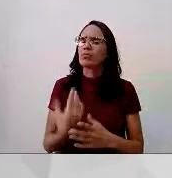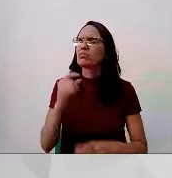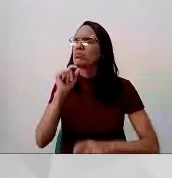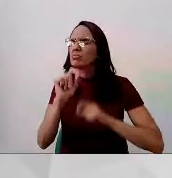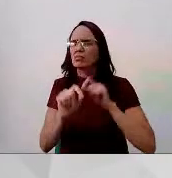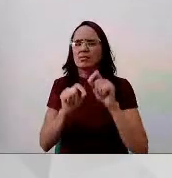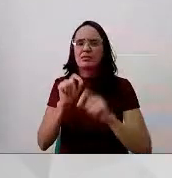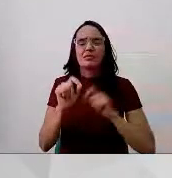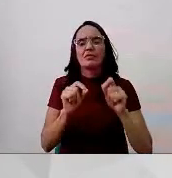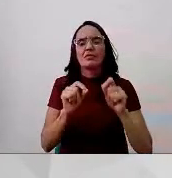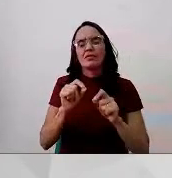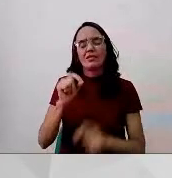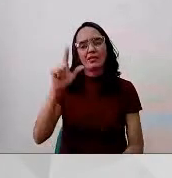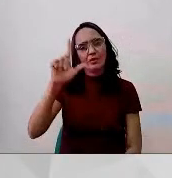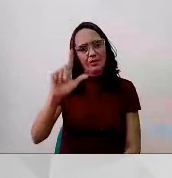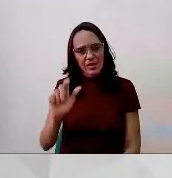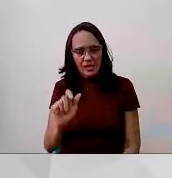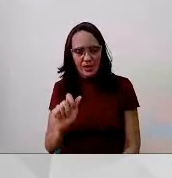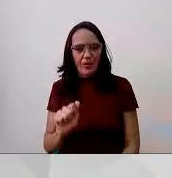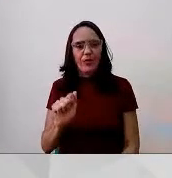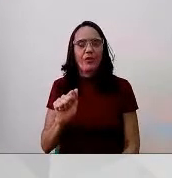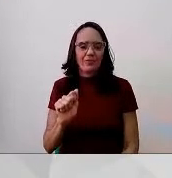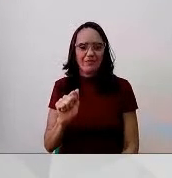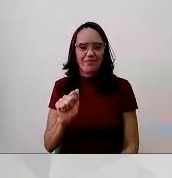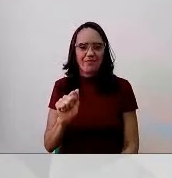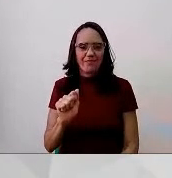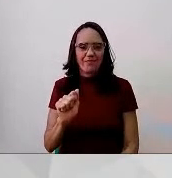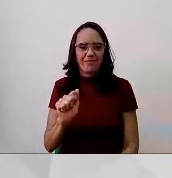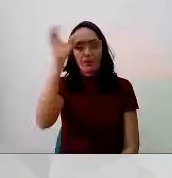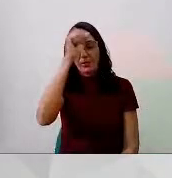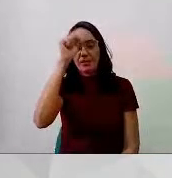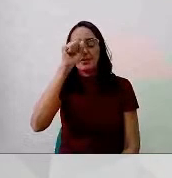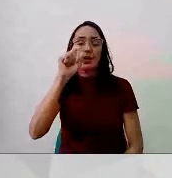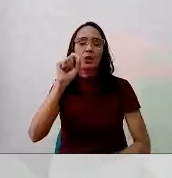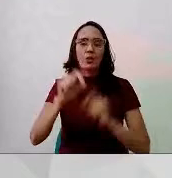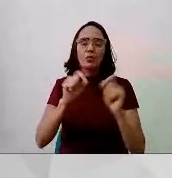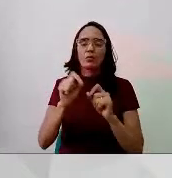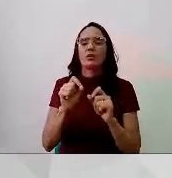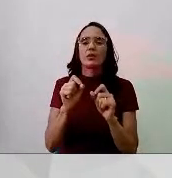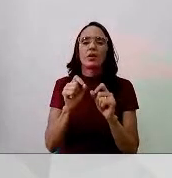de aprendizado para redes neurais artificiais, né, onde